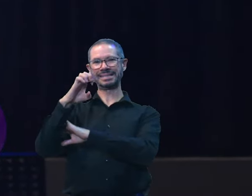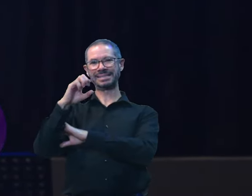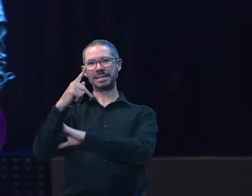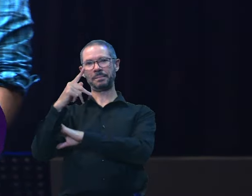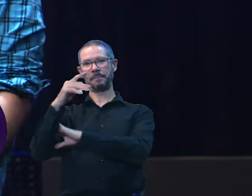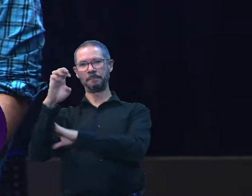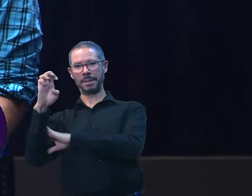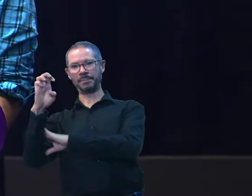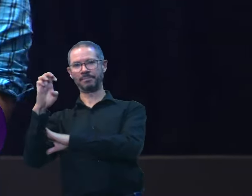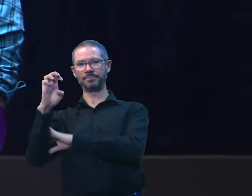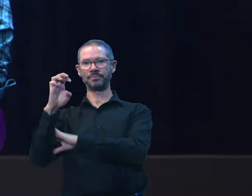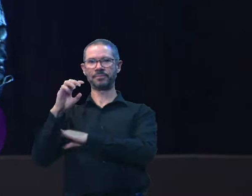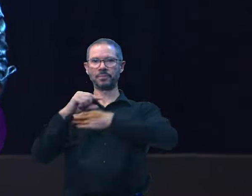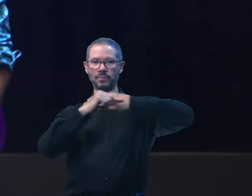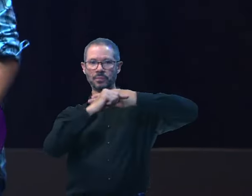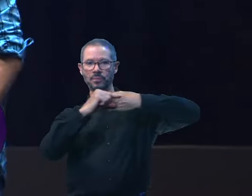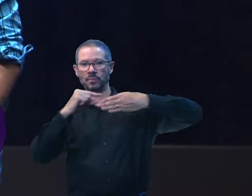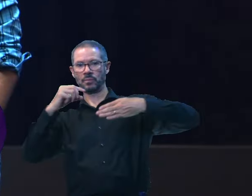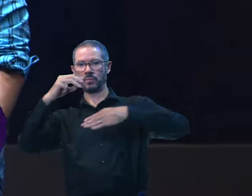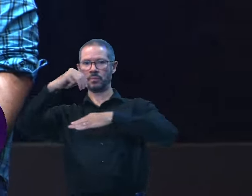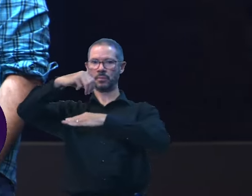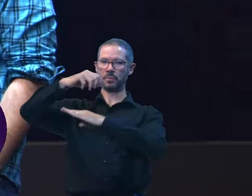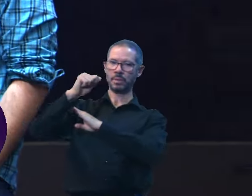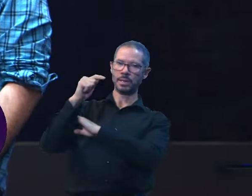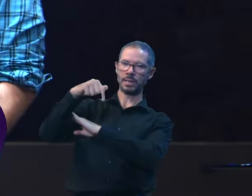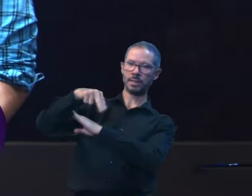Esse é um livro complicado.